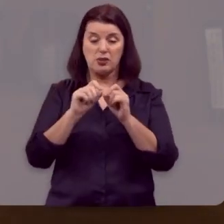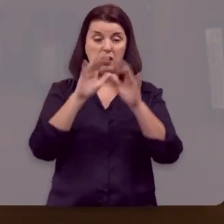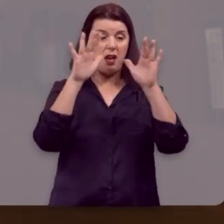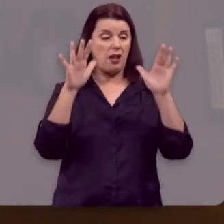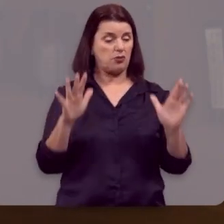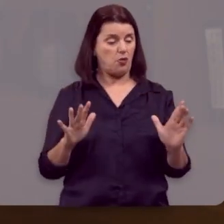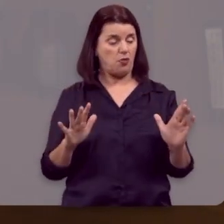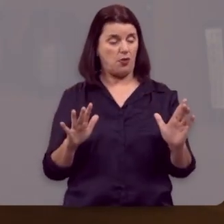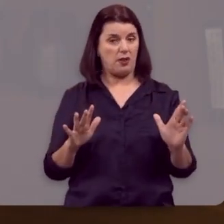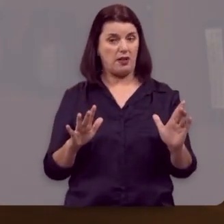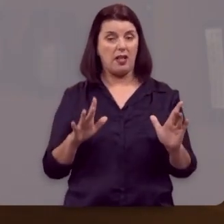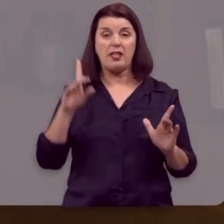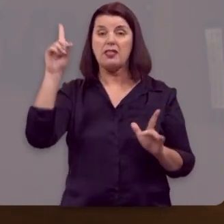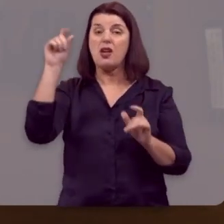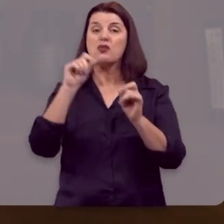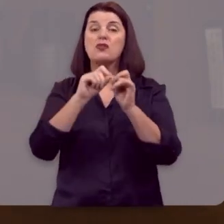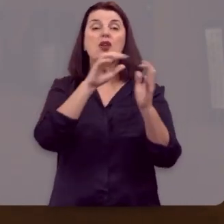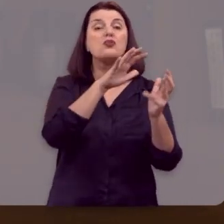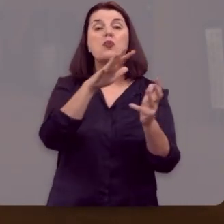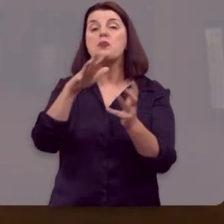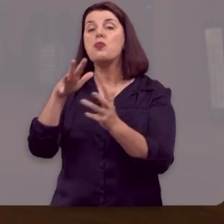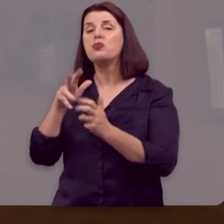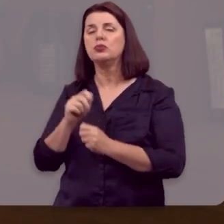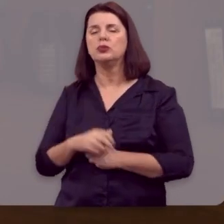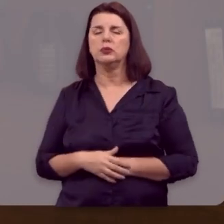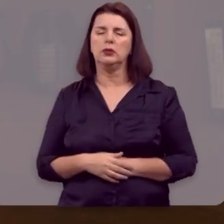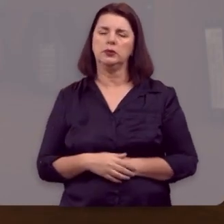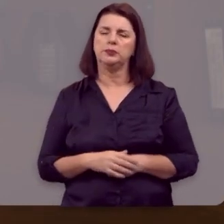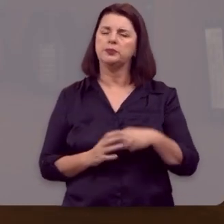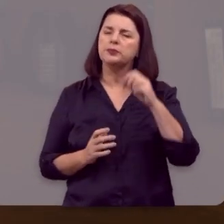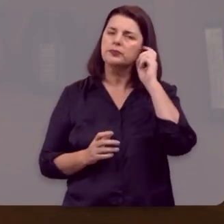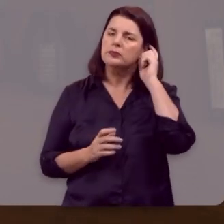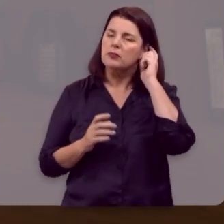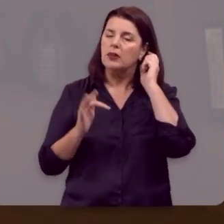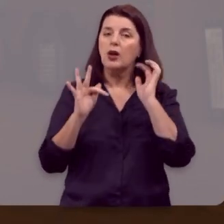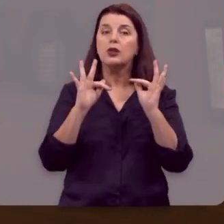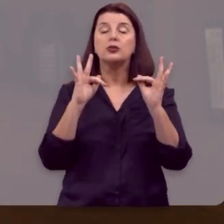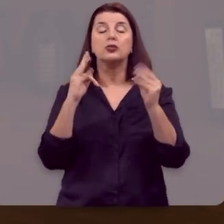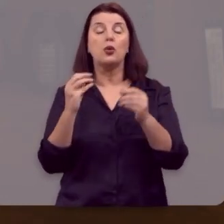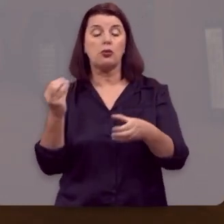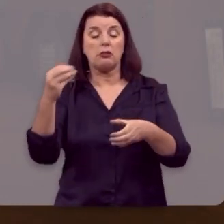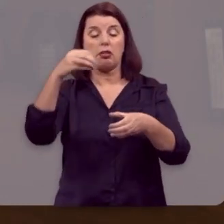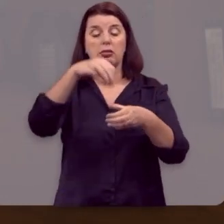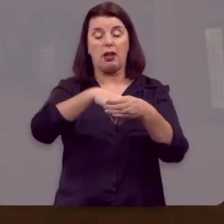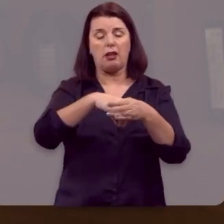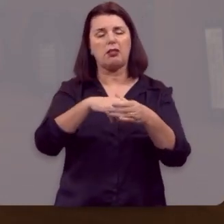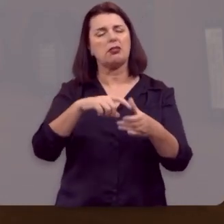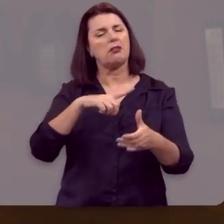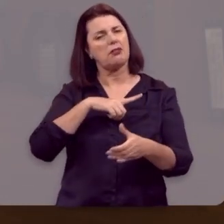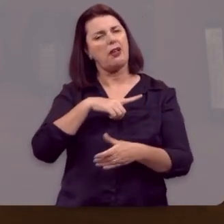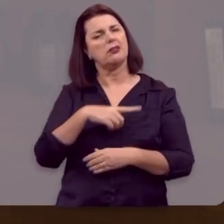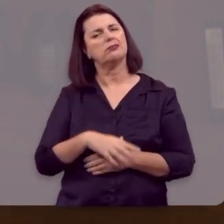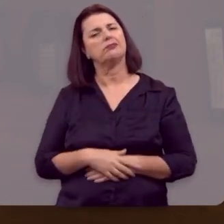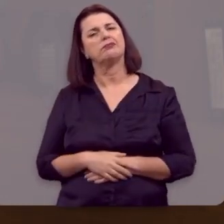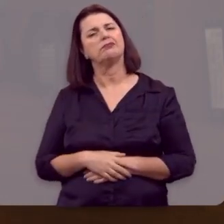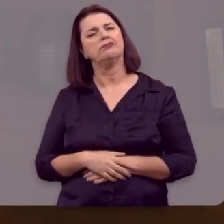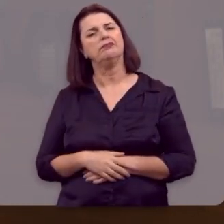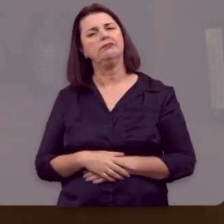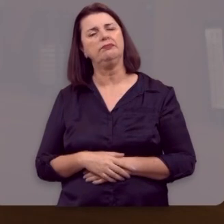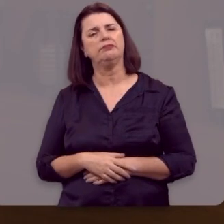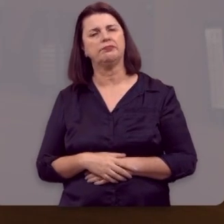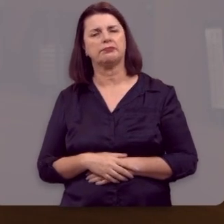Versículo 24 diz que Ele é o Deus que fez o mundo e tudo o que nele